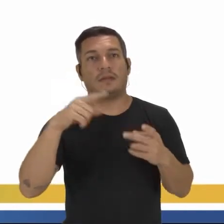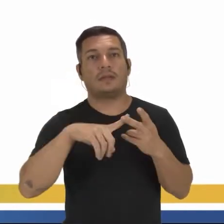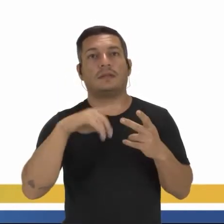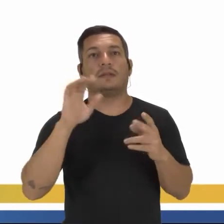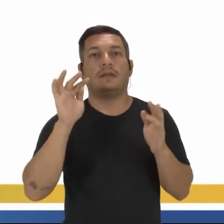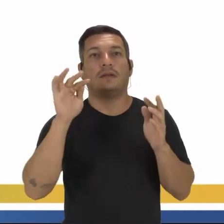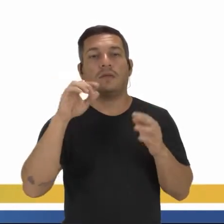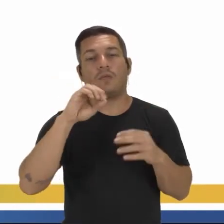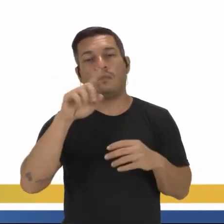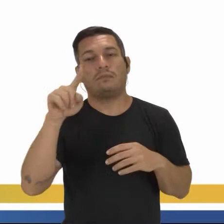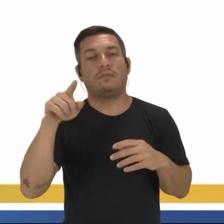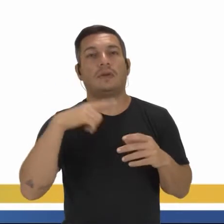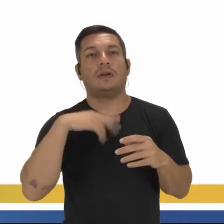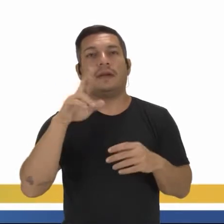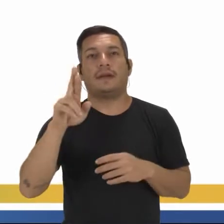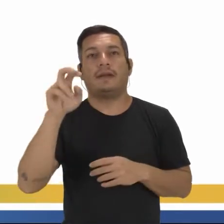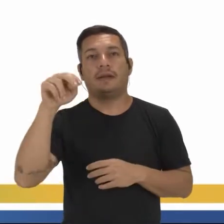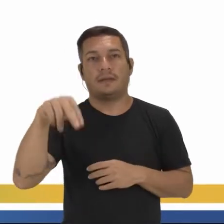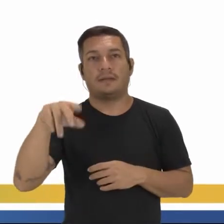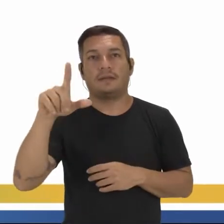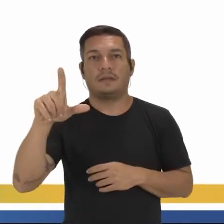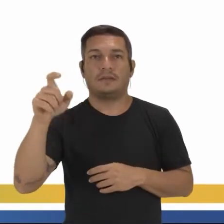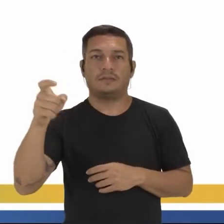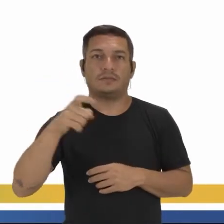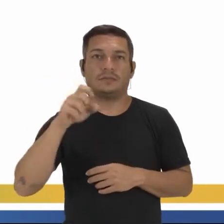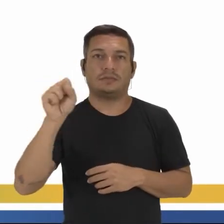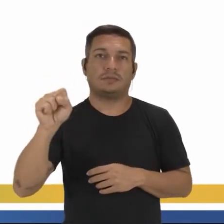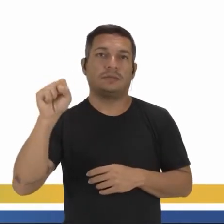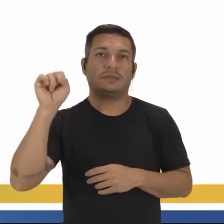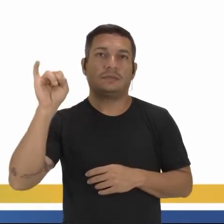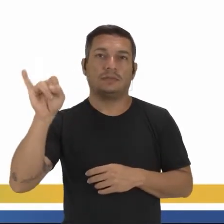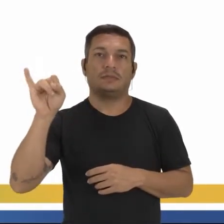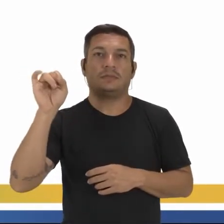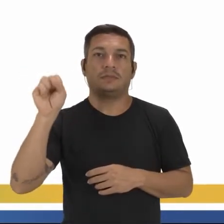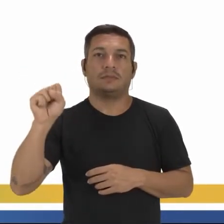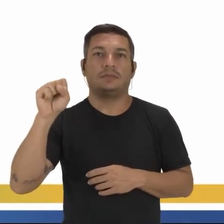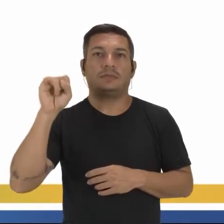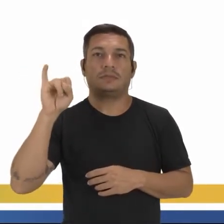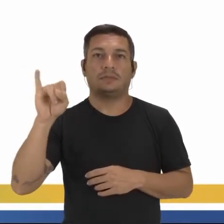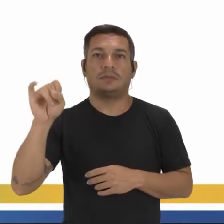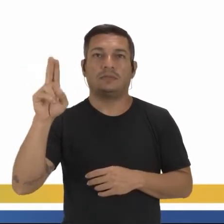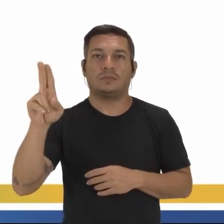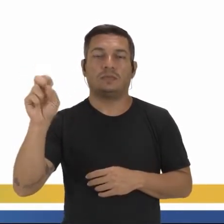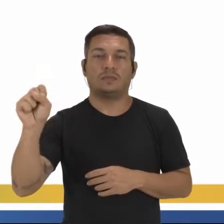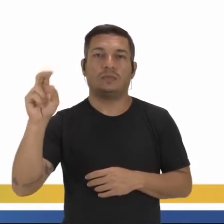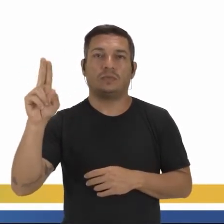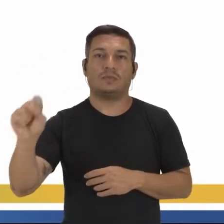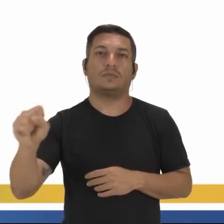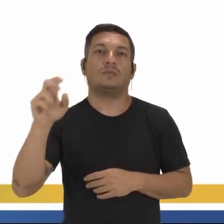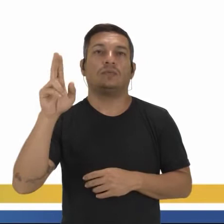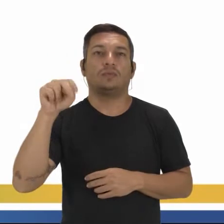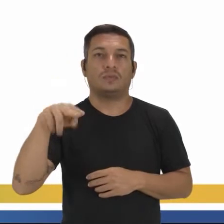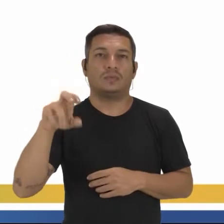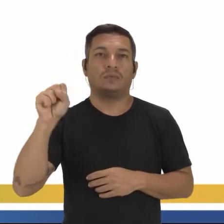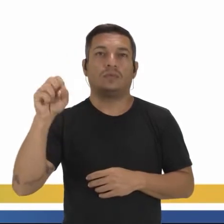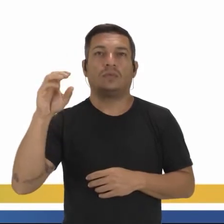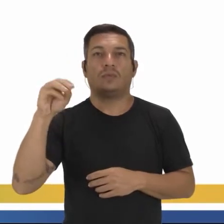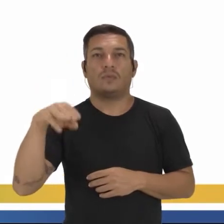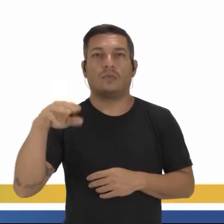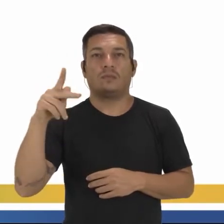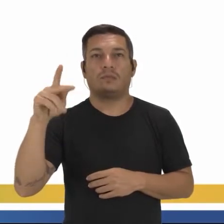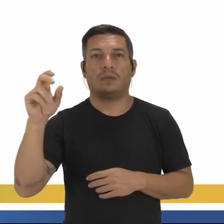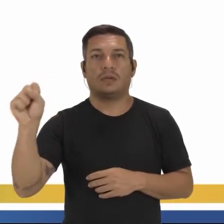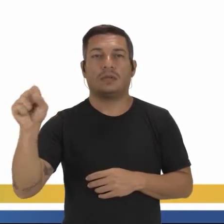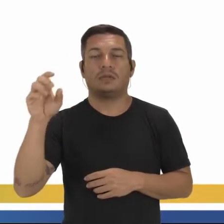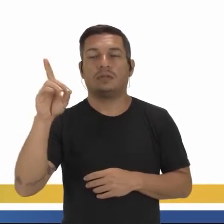em R, N, L, X, S, I, IS, UUs, UNS, ON,